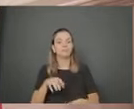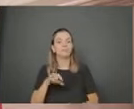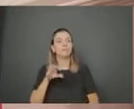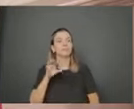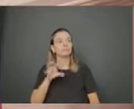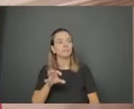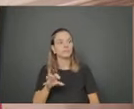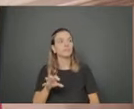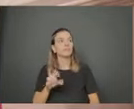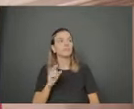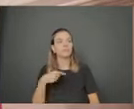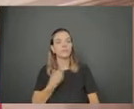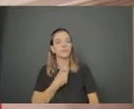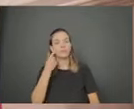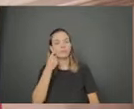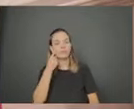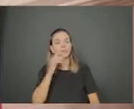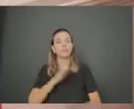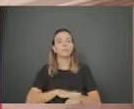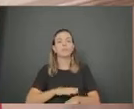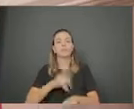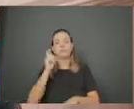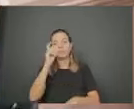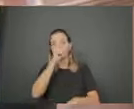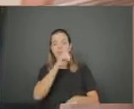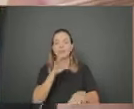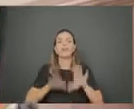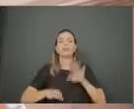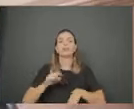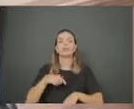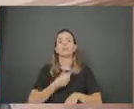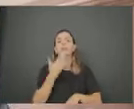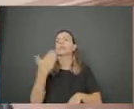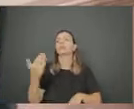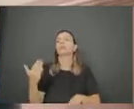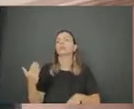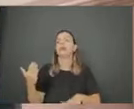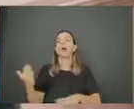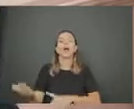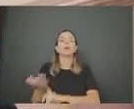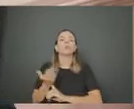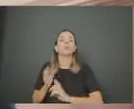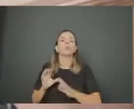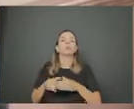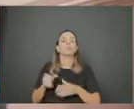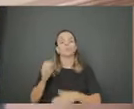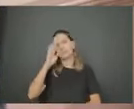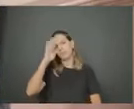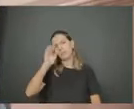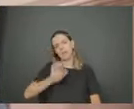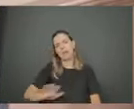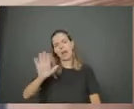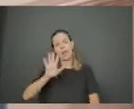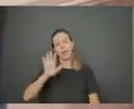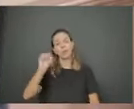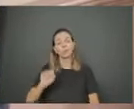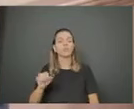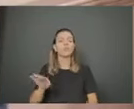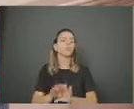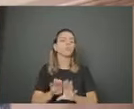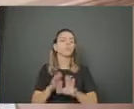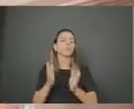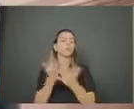momentos difíceis, a gente acaba pedindo socorro até a tua equipe, principalmente na região sul, e parabenizar pelo trabalho, e dizer que a gente